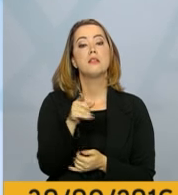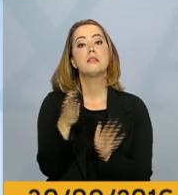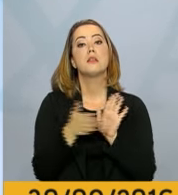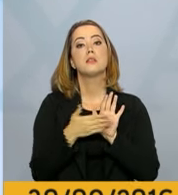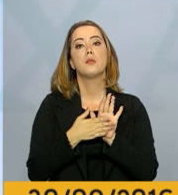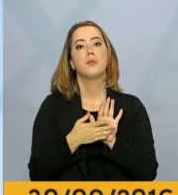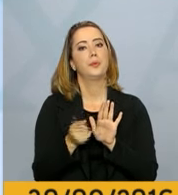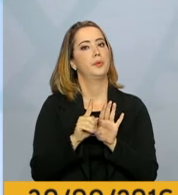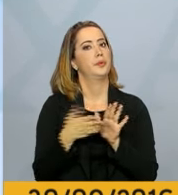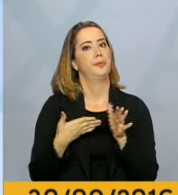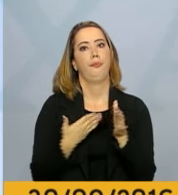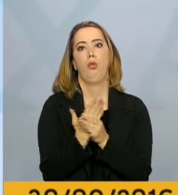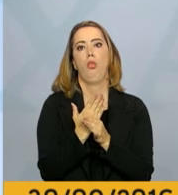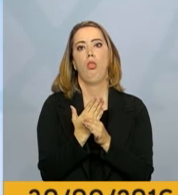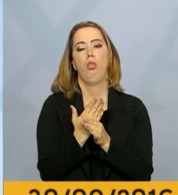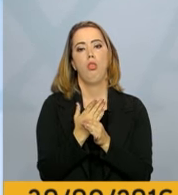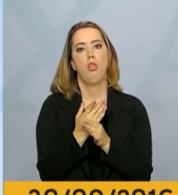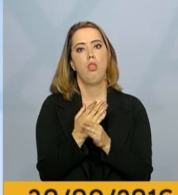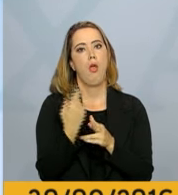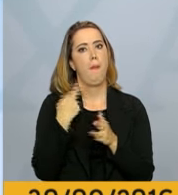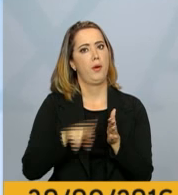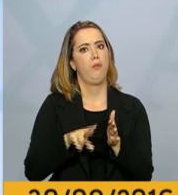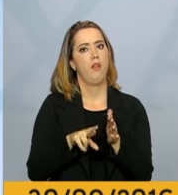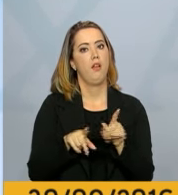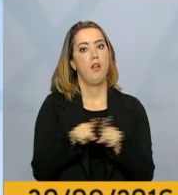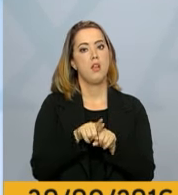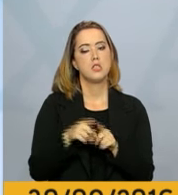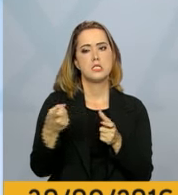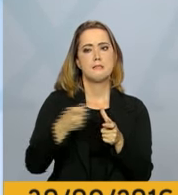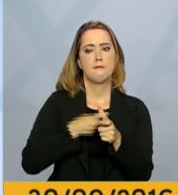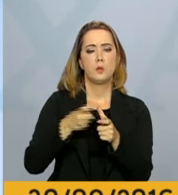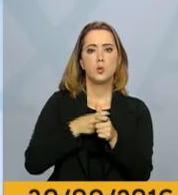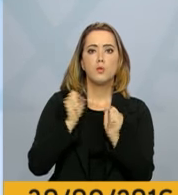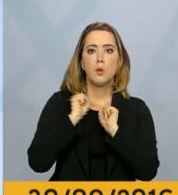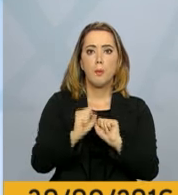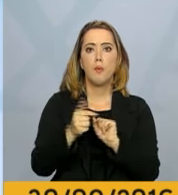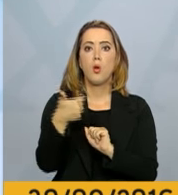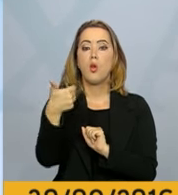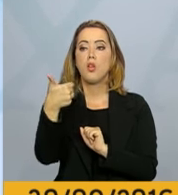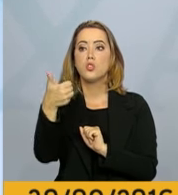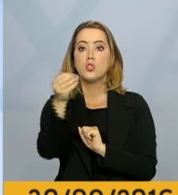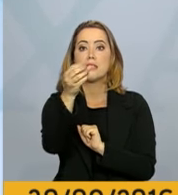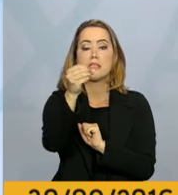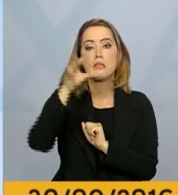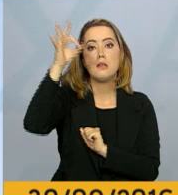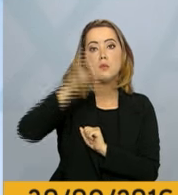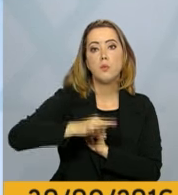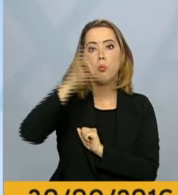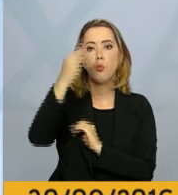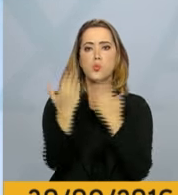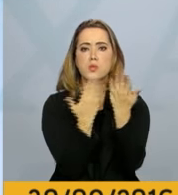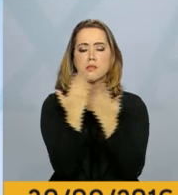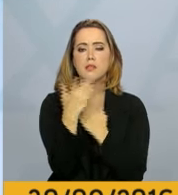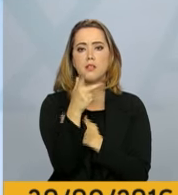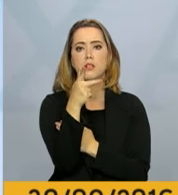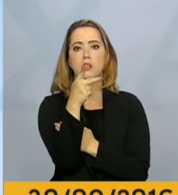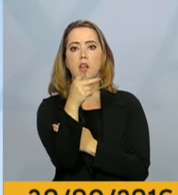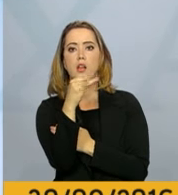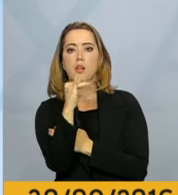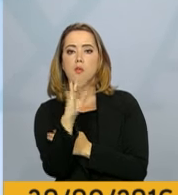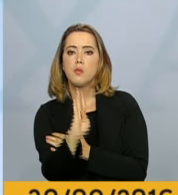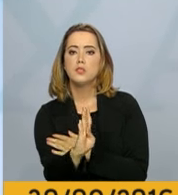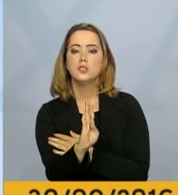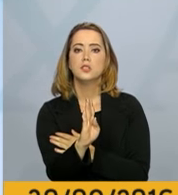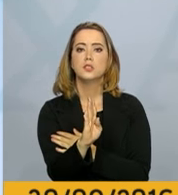não for aprovada, a dívida bruta poderá chegar a 100% do PIB em 2024, ou mesmo